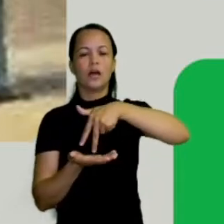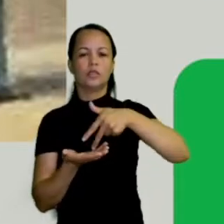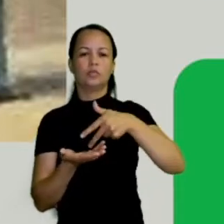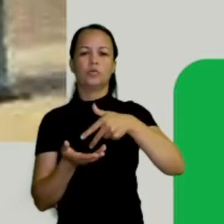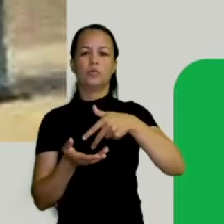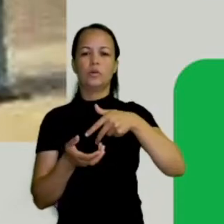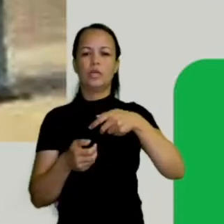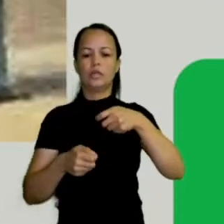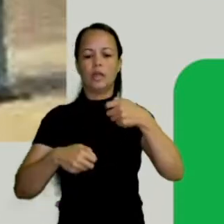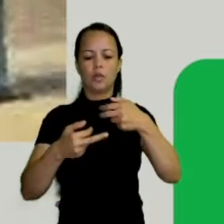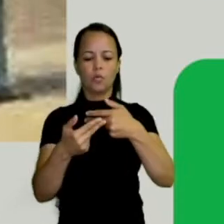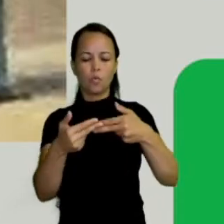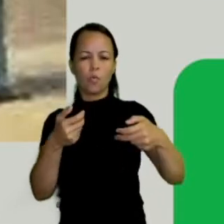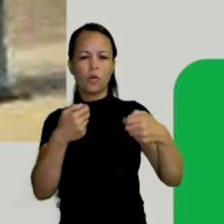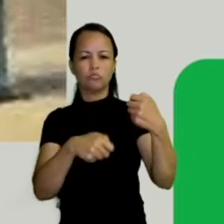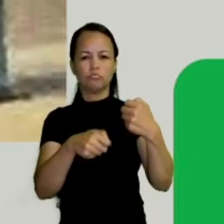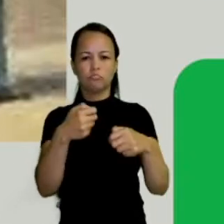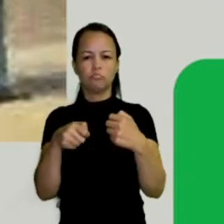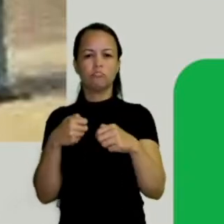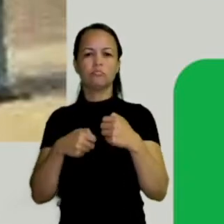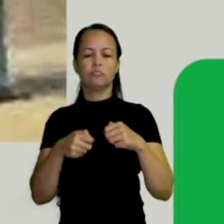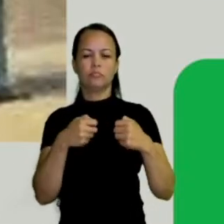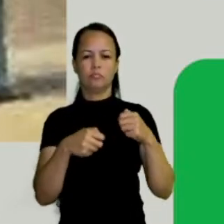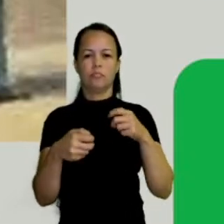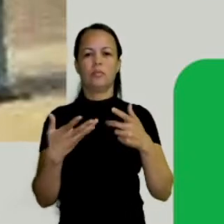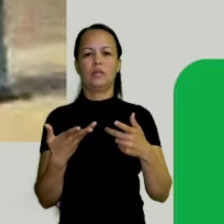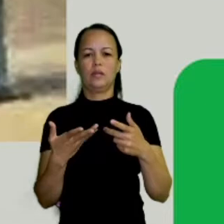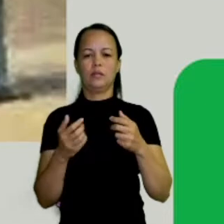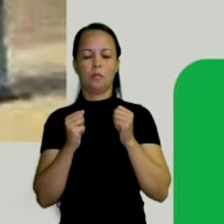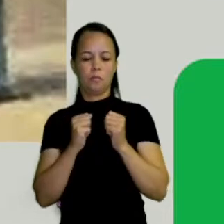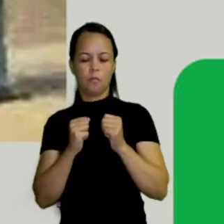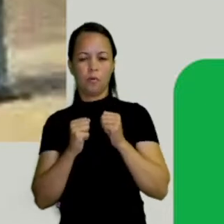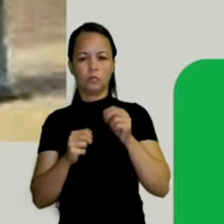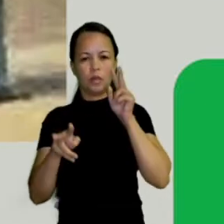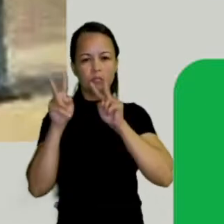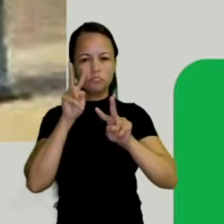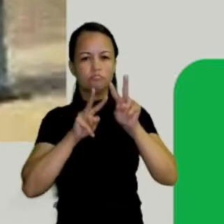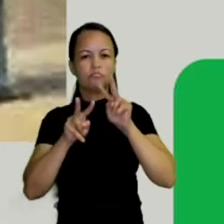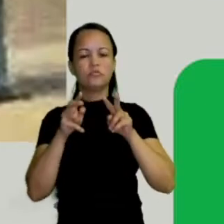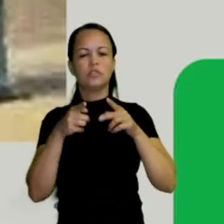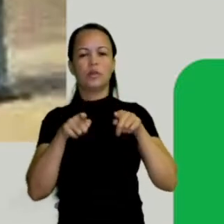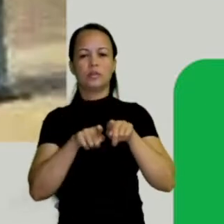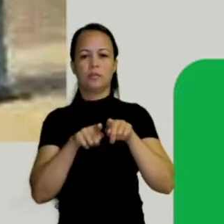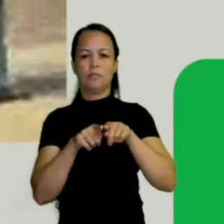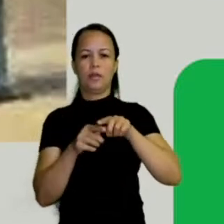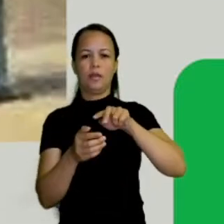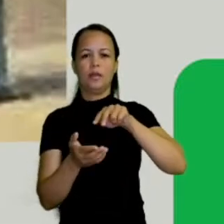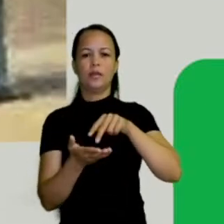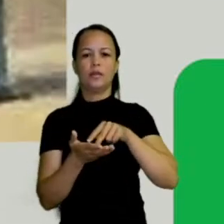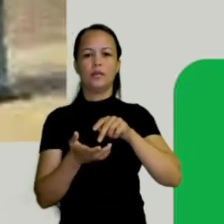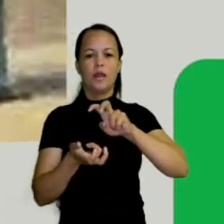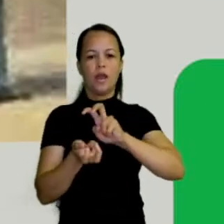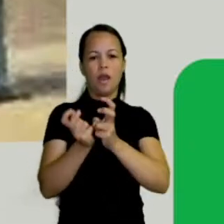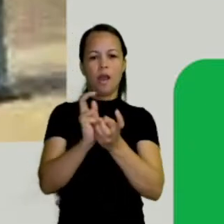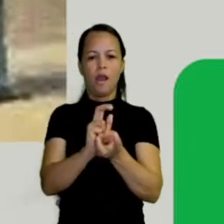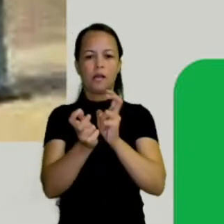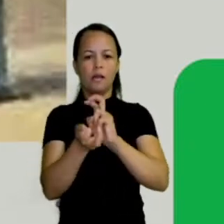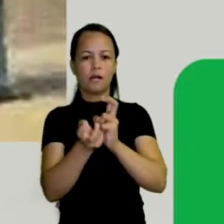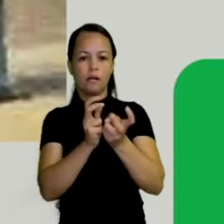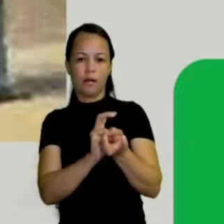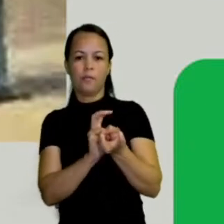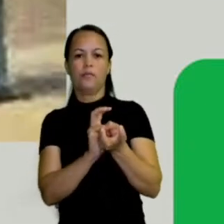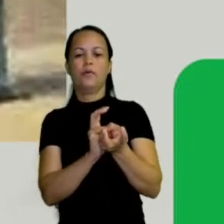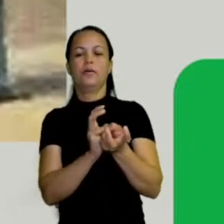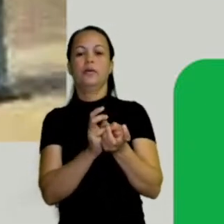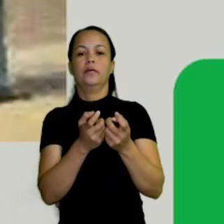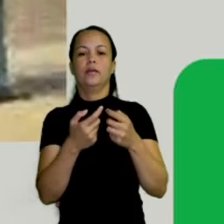segurando alguns instrumentos, certo? A gente pode analisar aí a capoeira, tá certo? A